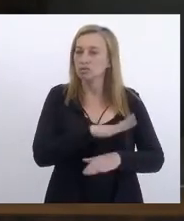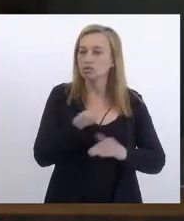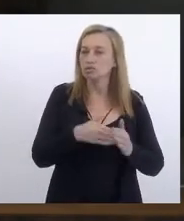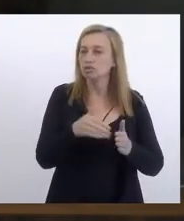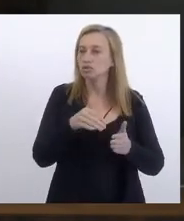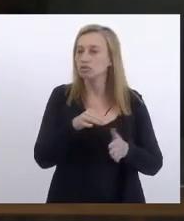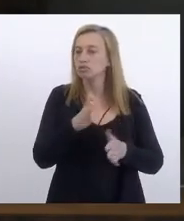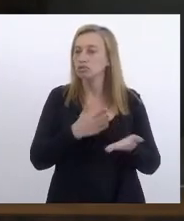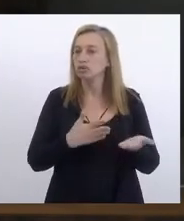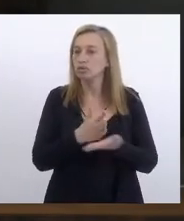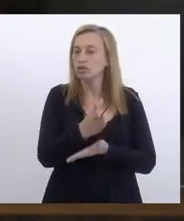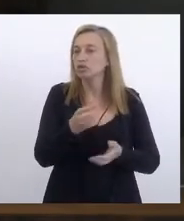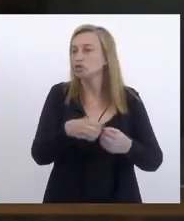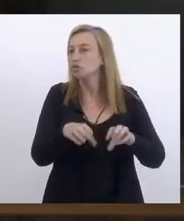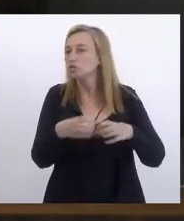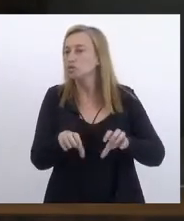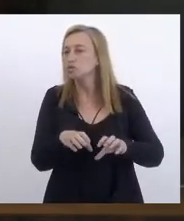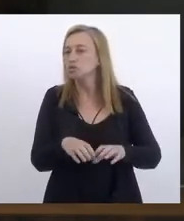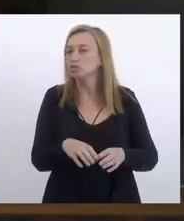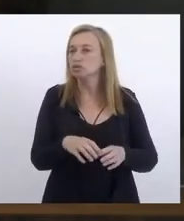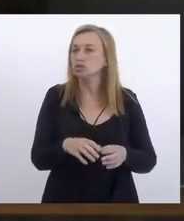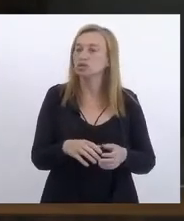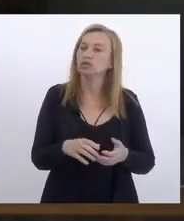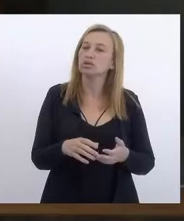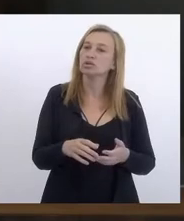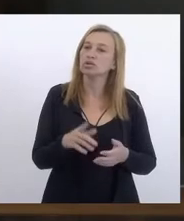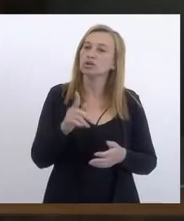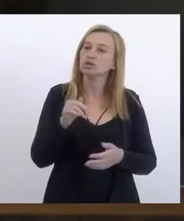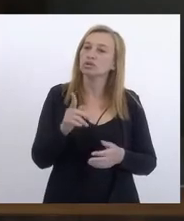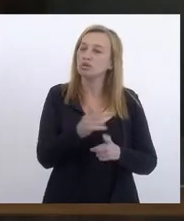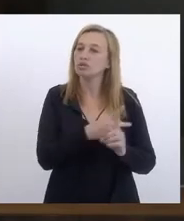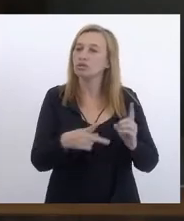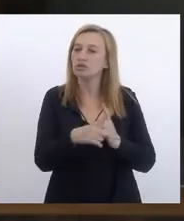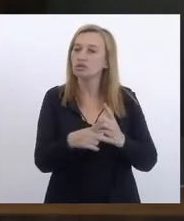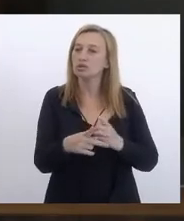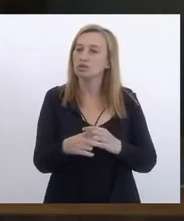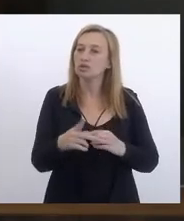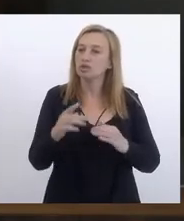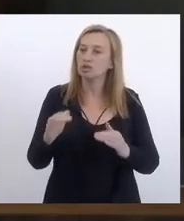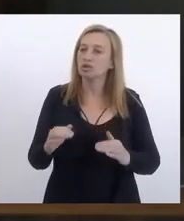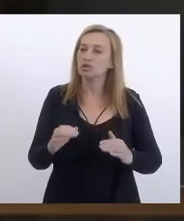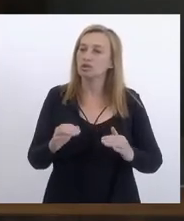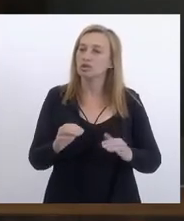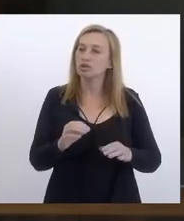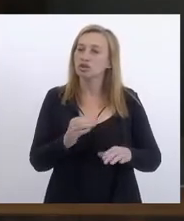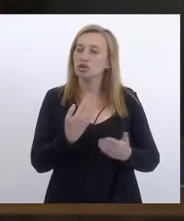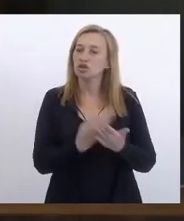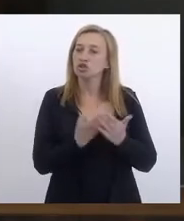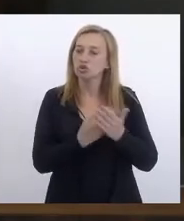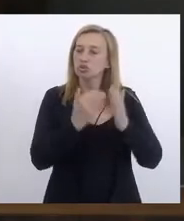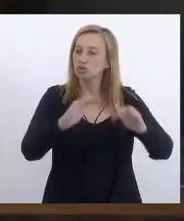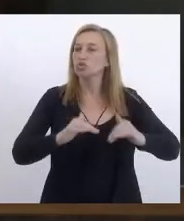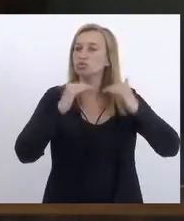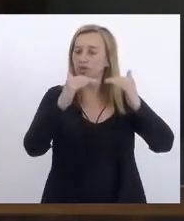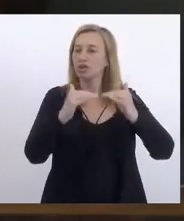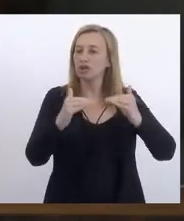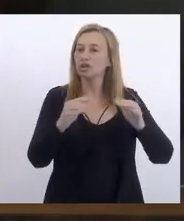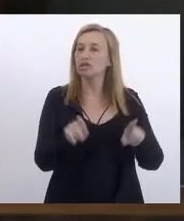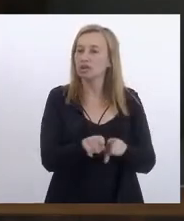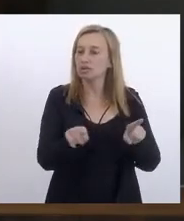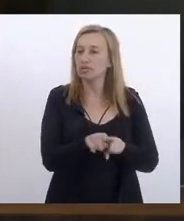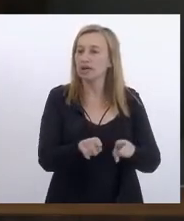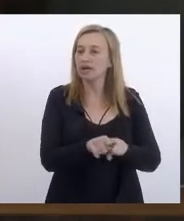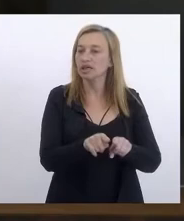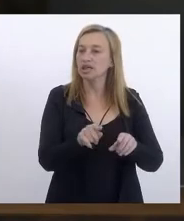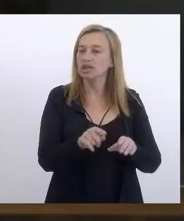aprovados concurso para o cargo de especialistas em previdência social de nível superior e para o cargo assistente previdenciário de nível médio com lotação